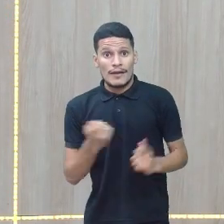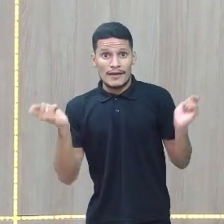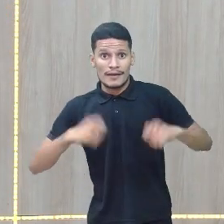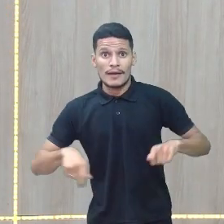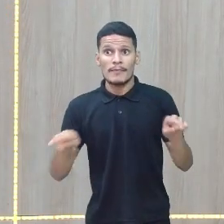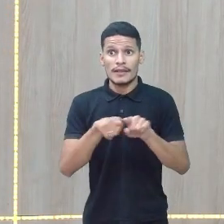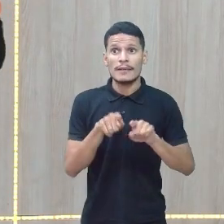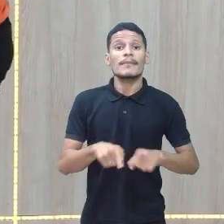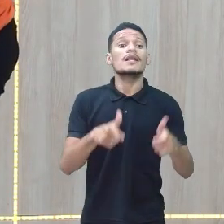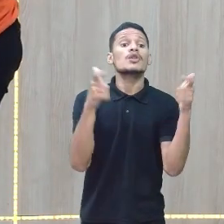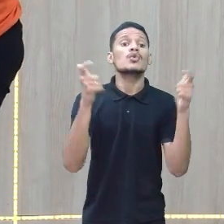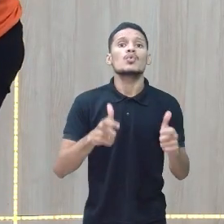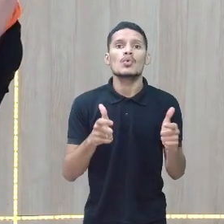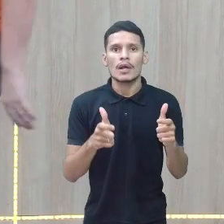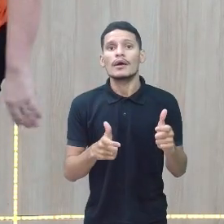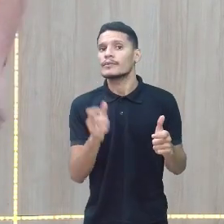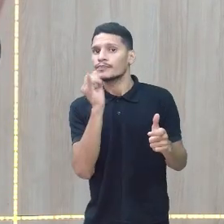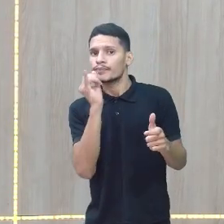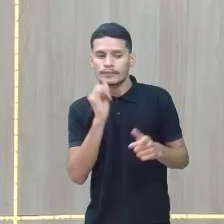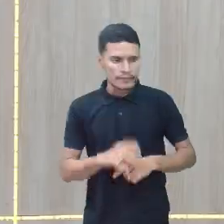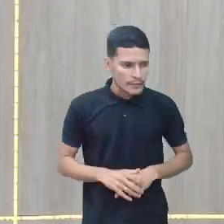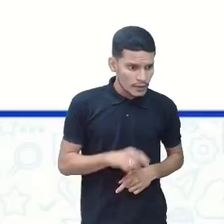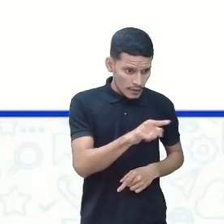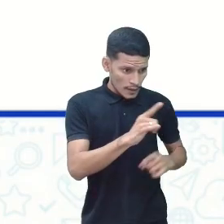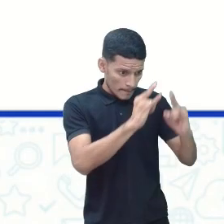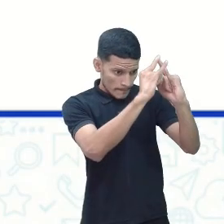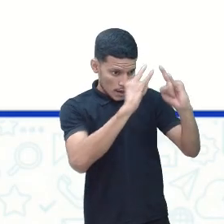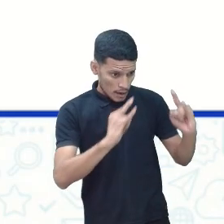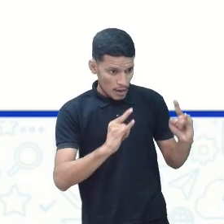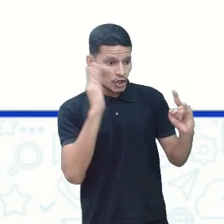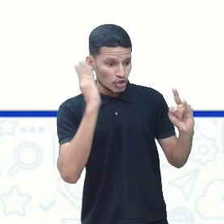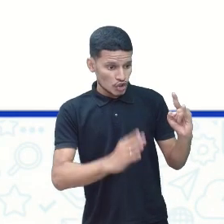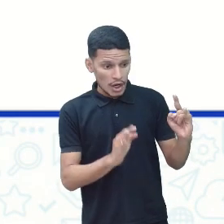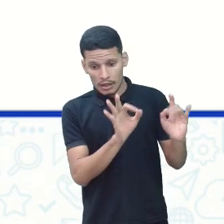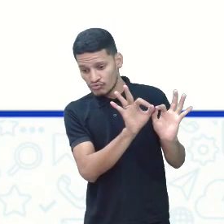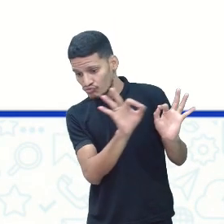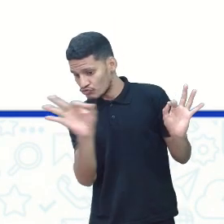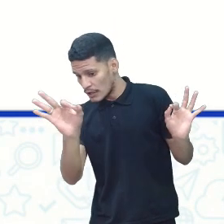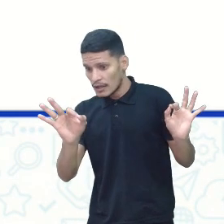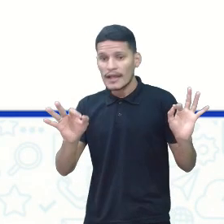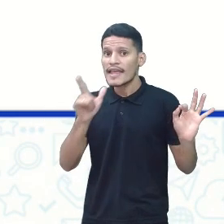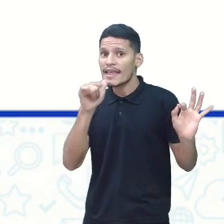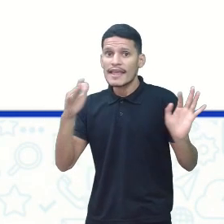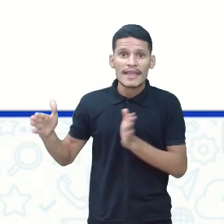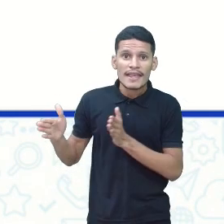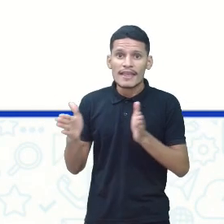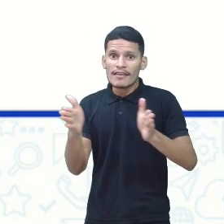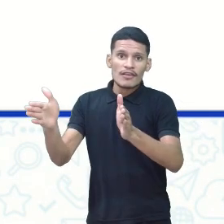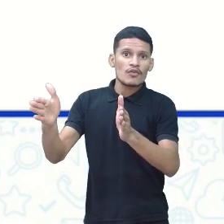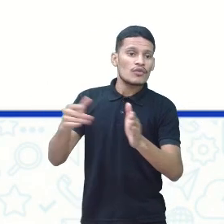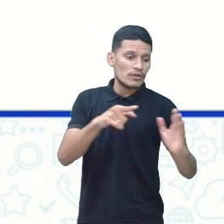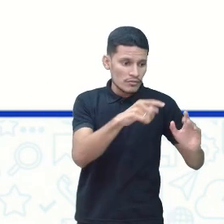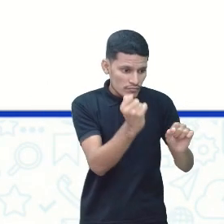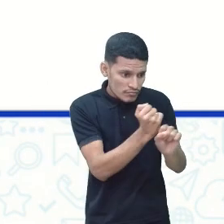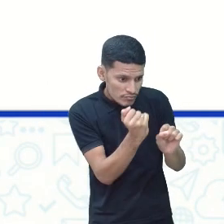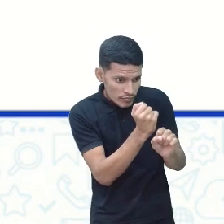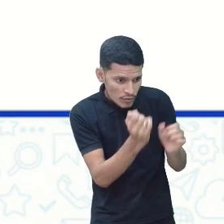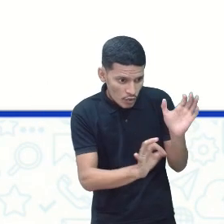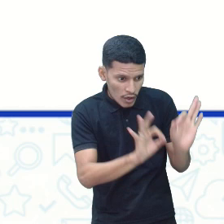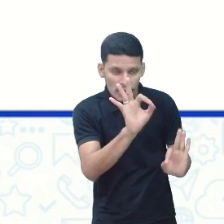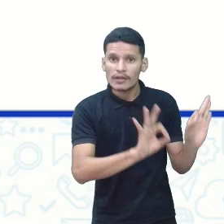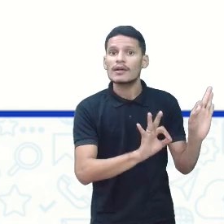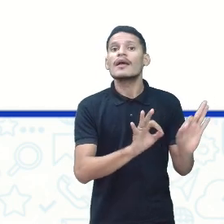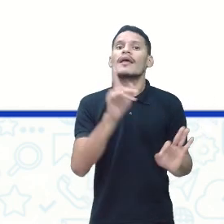de lugar. Não é? A barraca foi montada longe do rio. Então, o advérbio de lugar representa o